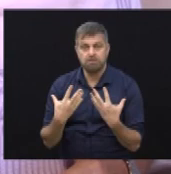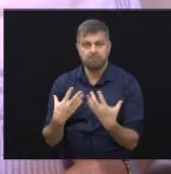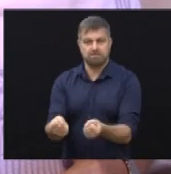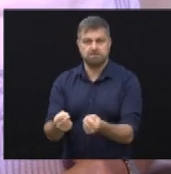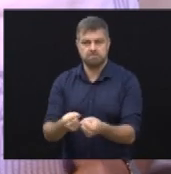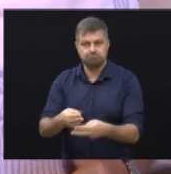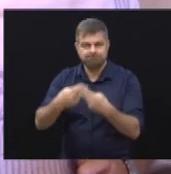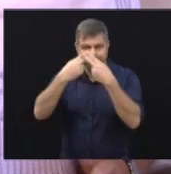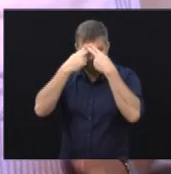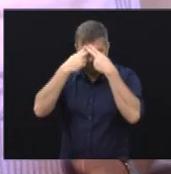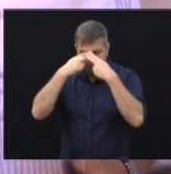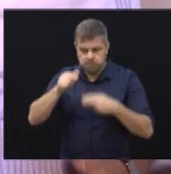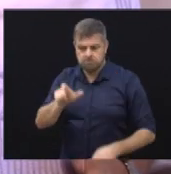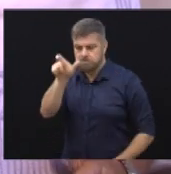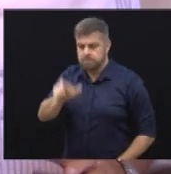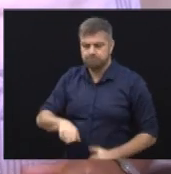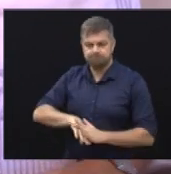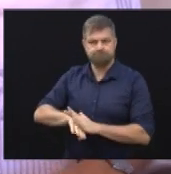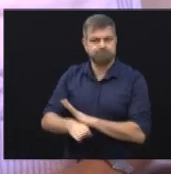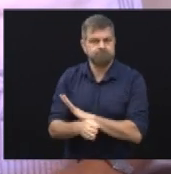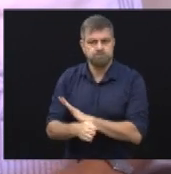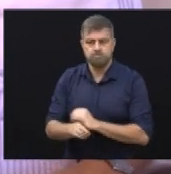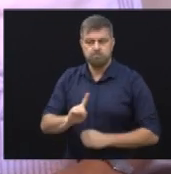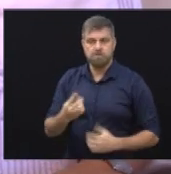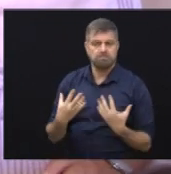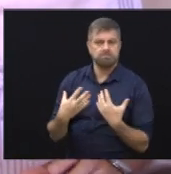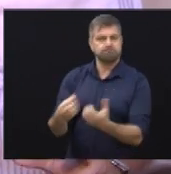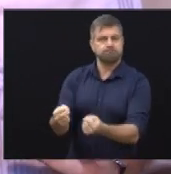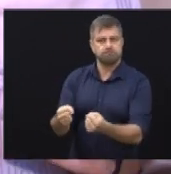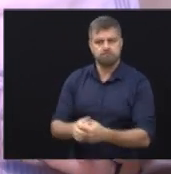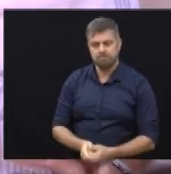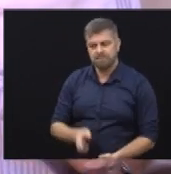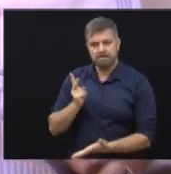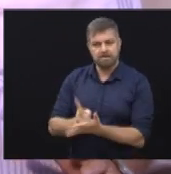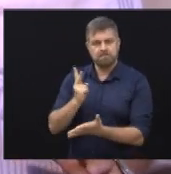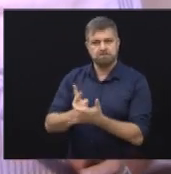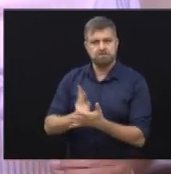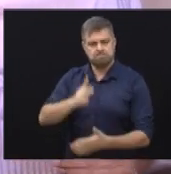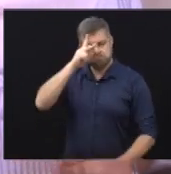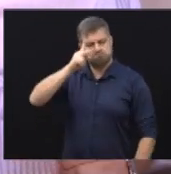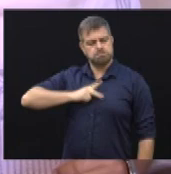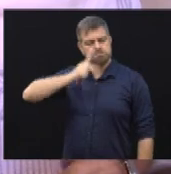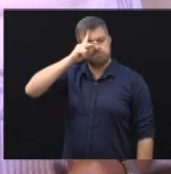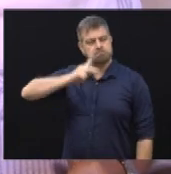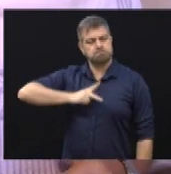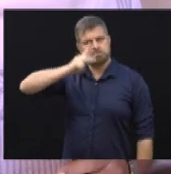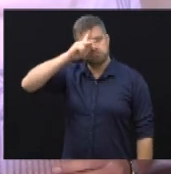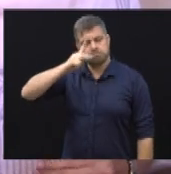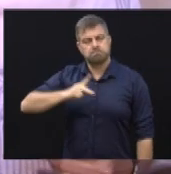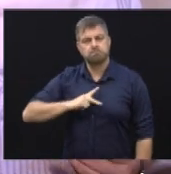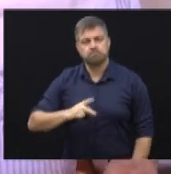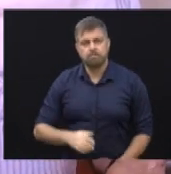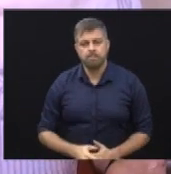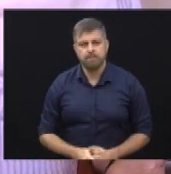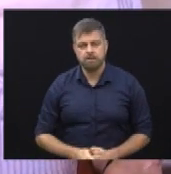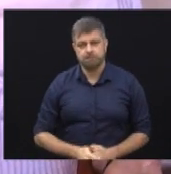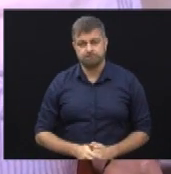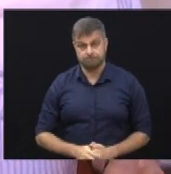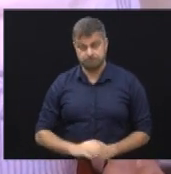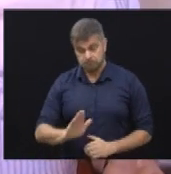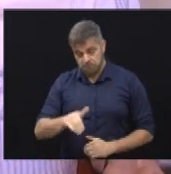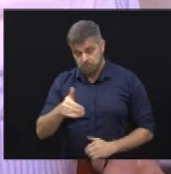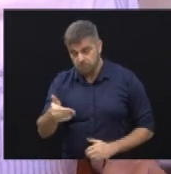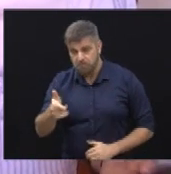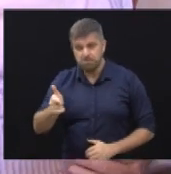consegue tolerar frustrações. Então é uma pessoa que ela sempre quer fazer aquilo que é o melhor para